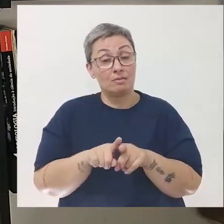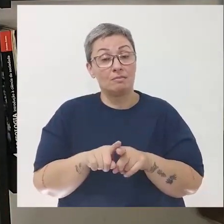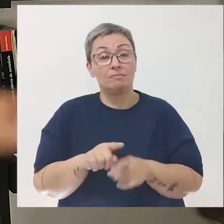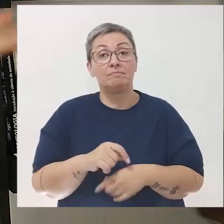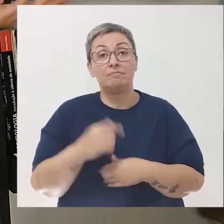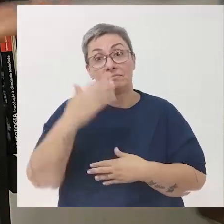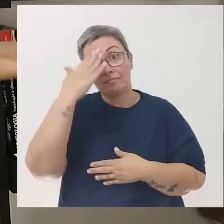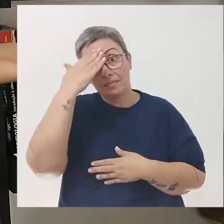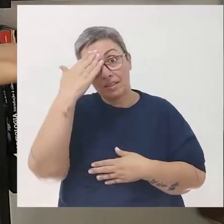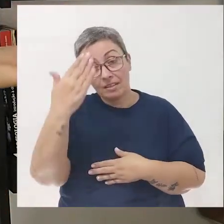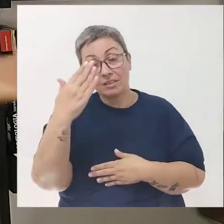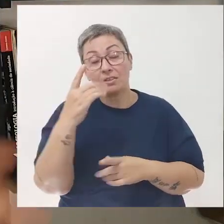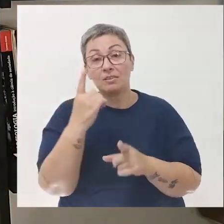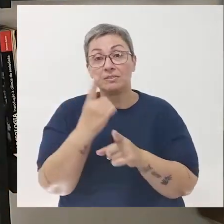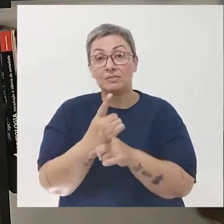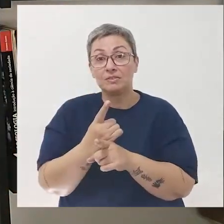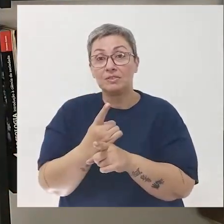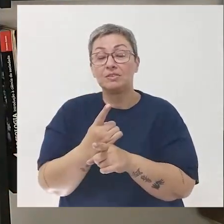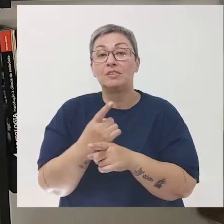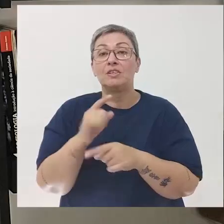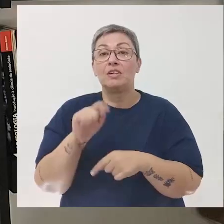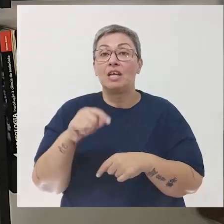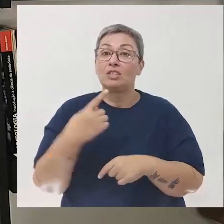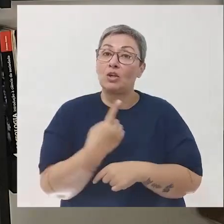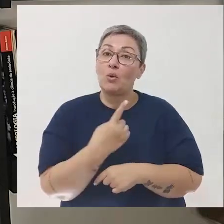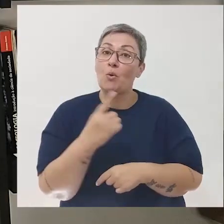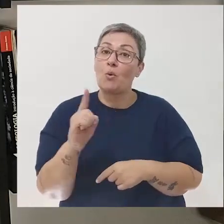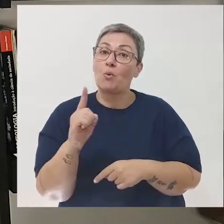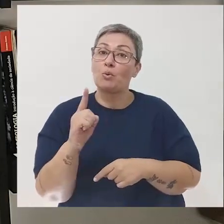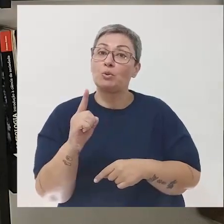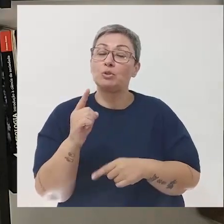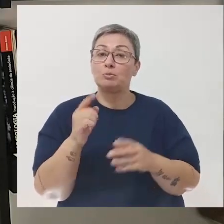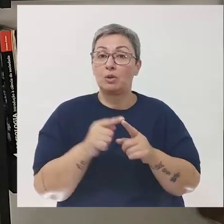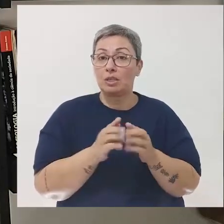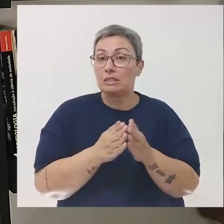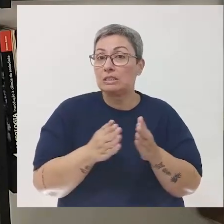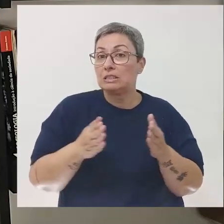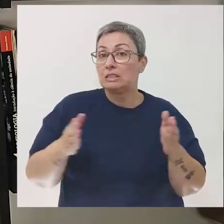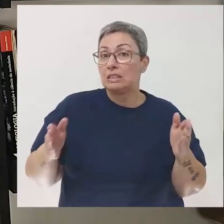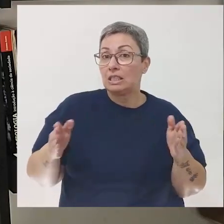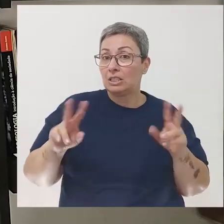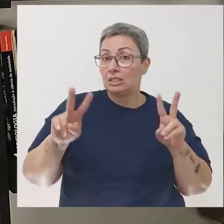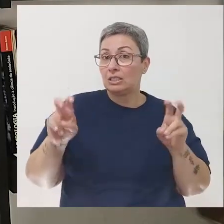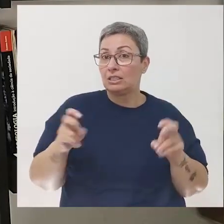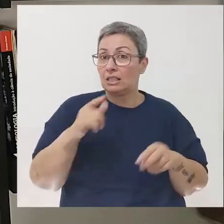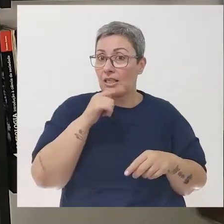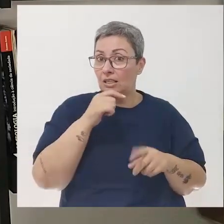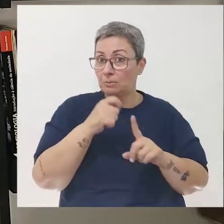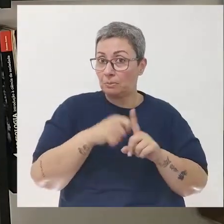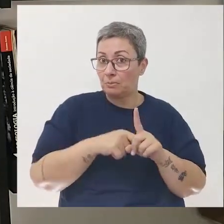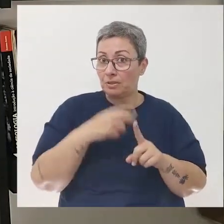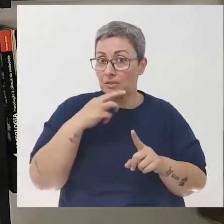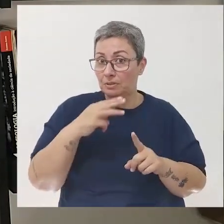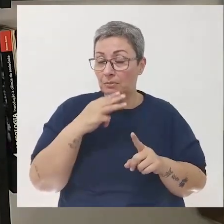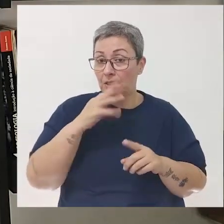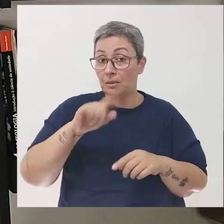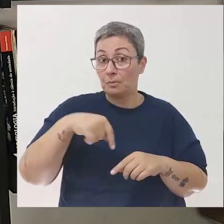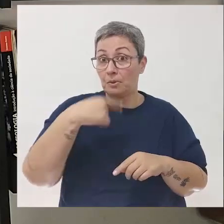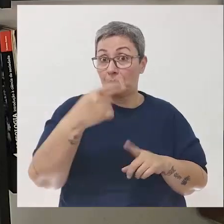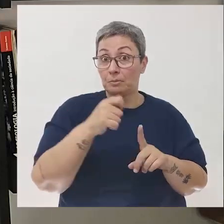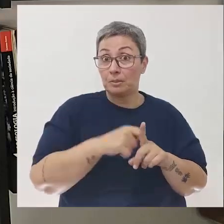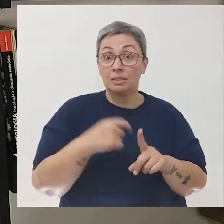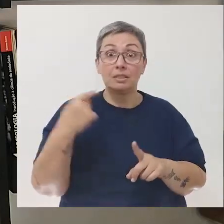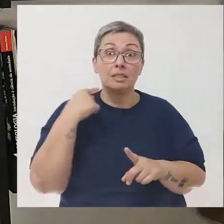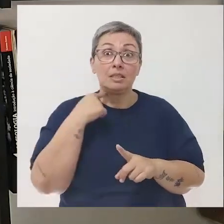gerações. Obrigada pelo encontro. Esse é o nosso último programa dessa série sobre água, né, do mês de março. E para o mês